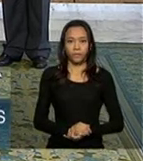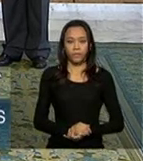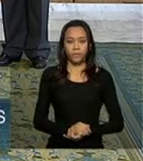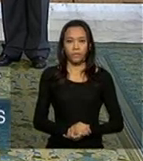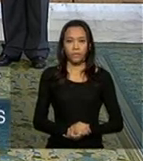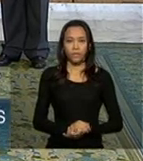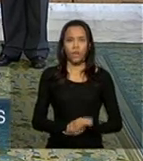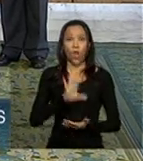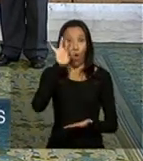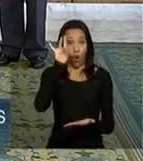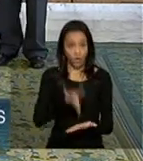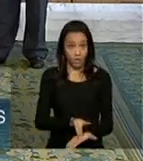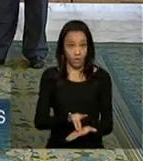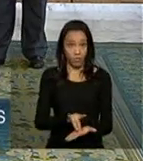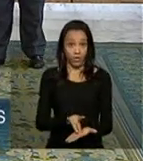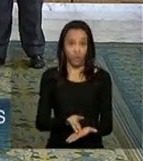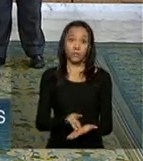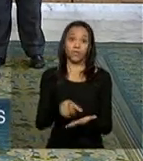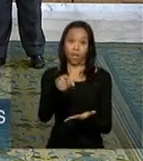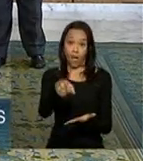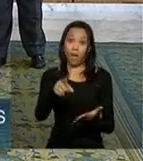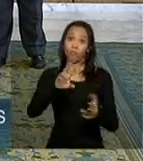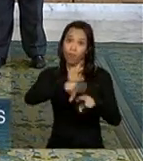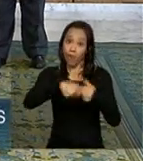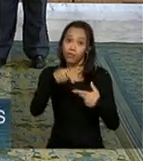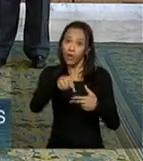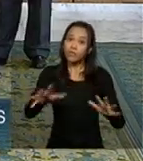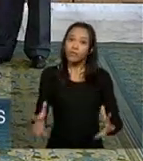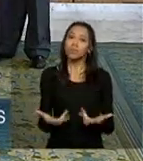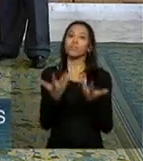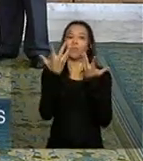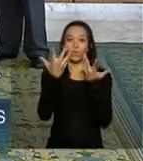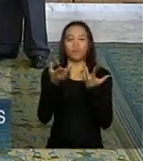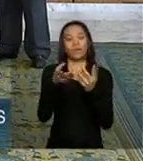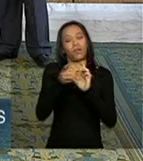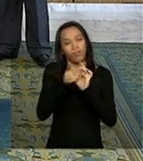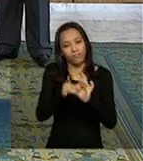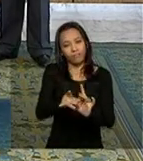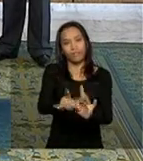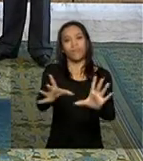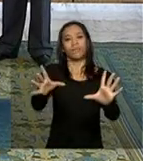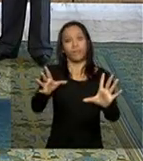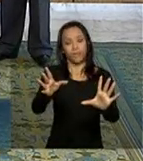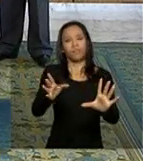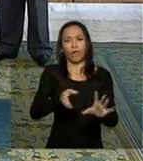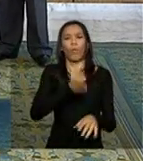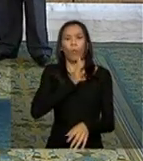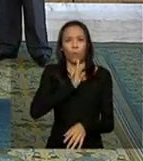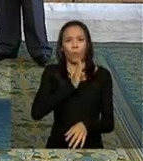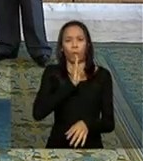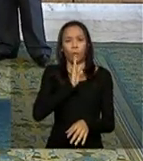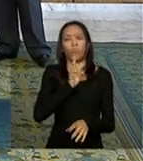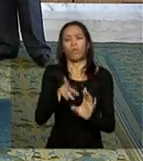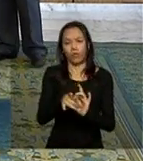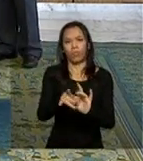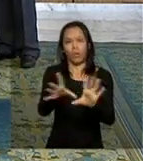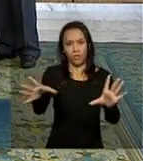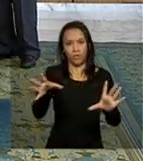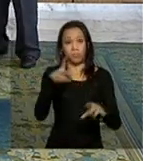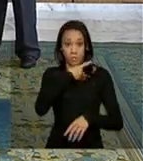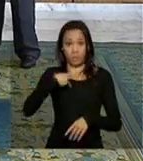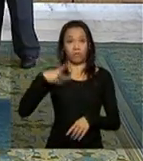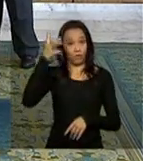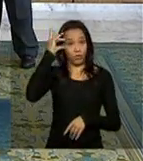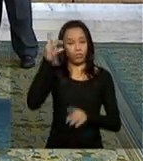E oficialmente, a partir dessa cerimônia, eles são considerados, então, reconhecidos oficialmente pela